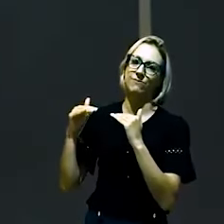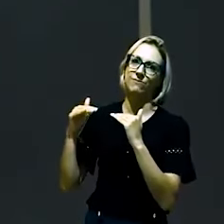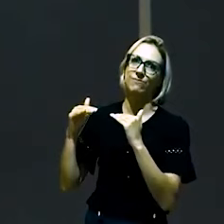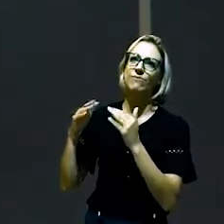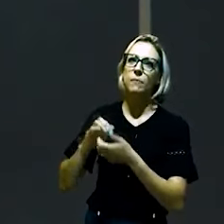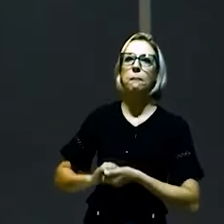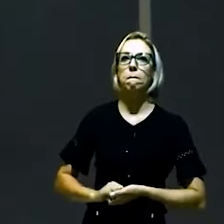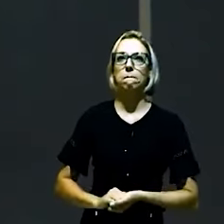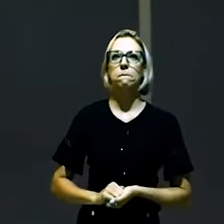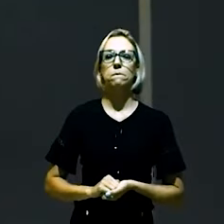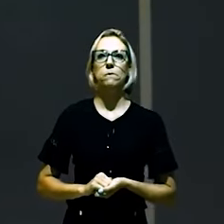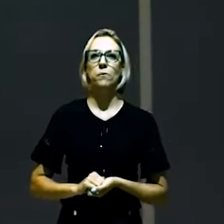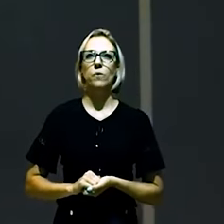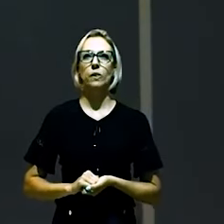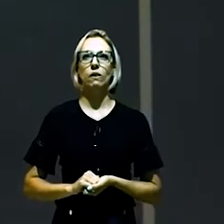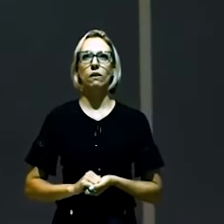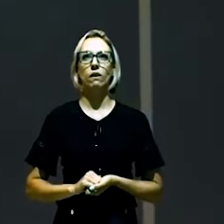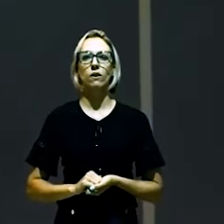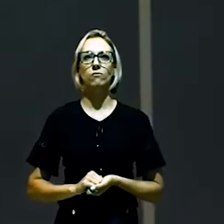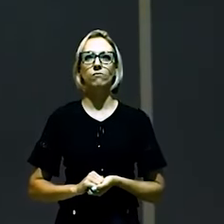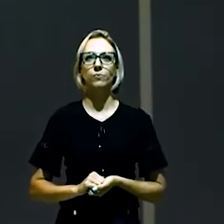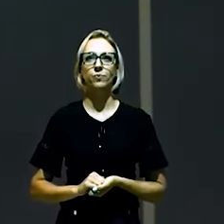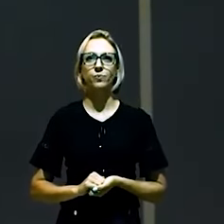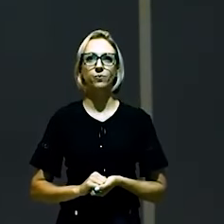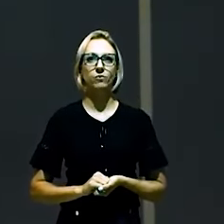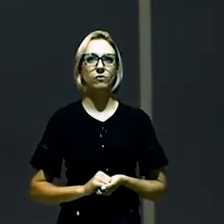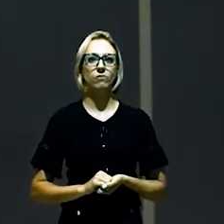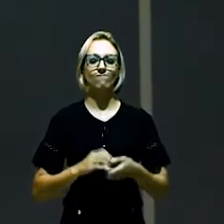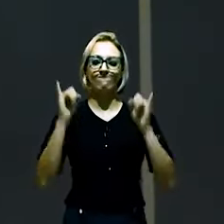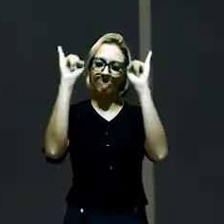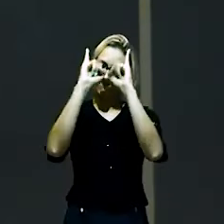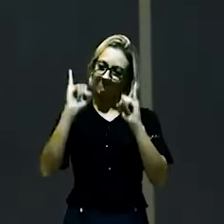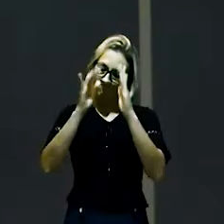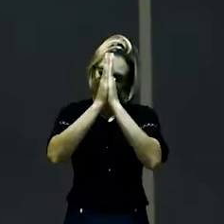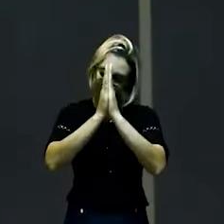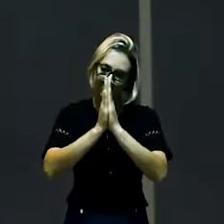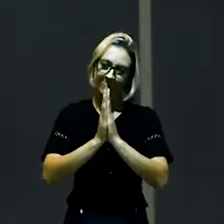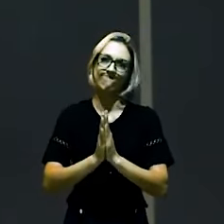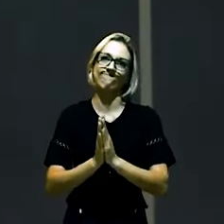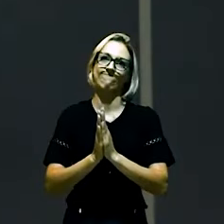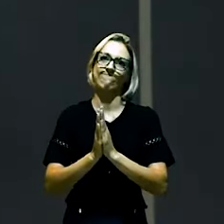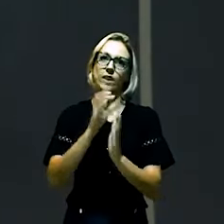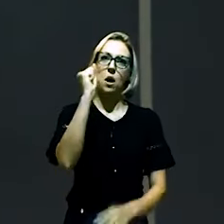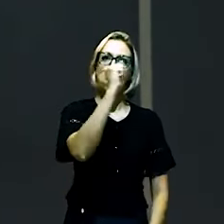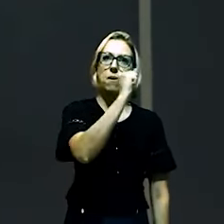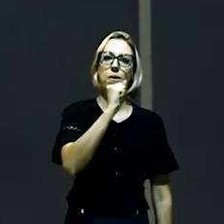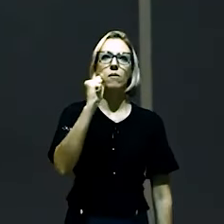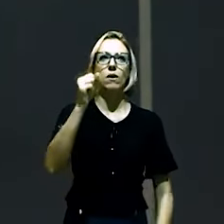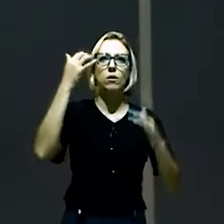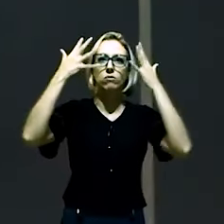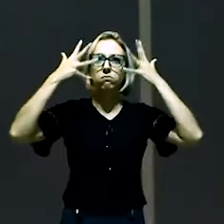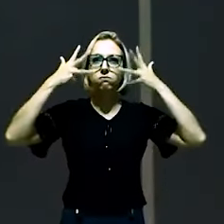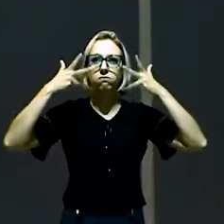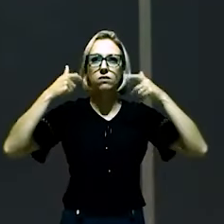a ponto de sacrificar, de fazer altares para um Deus que exigia sacrifício